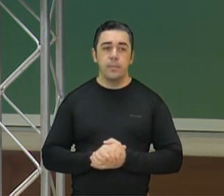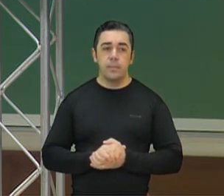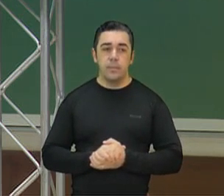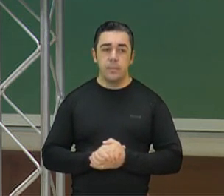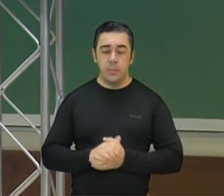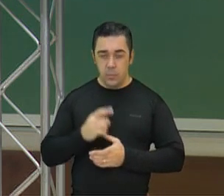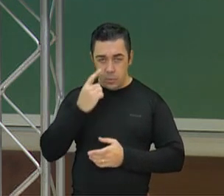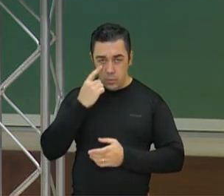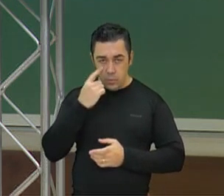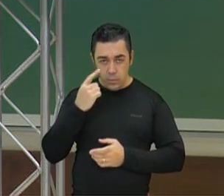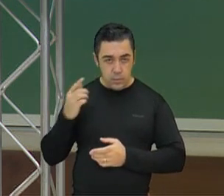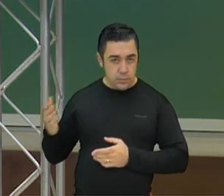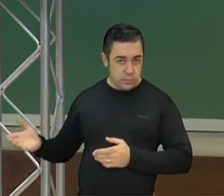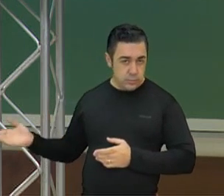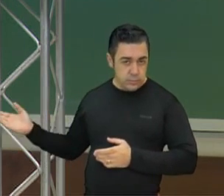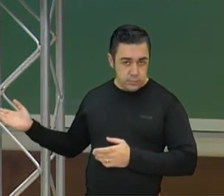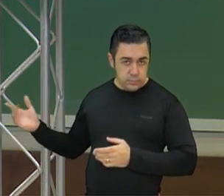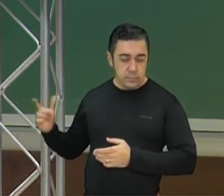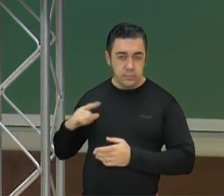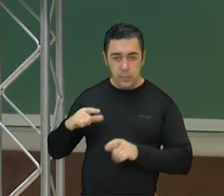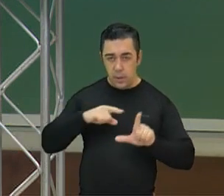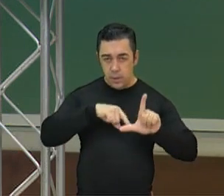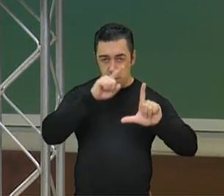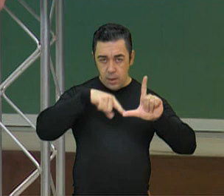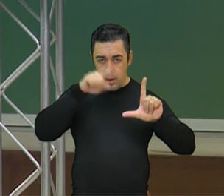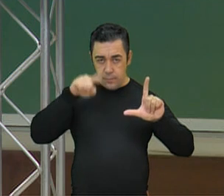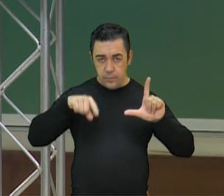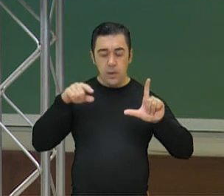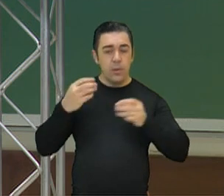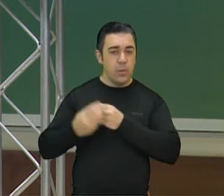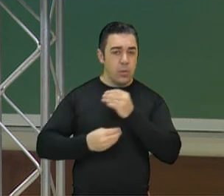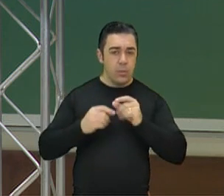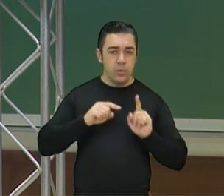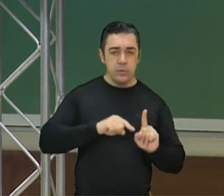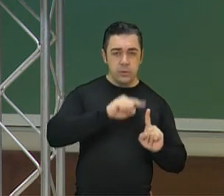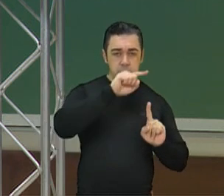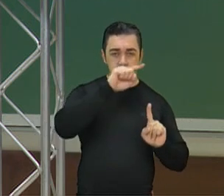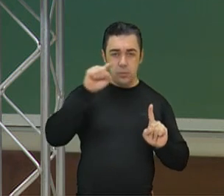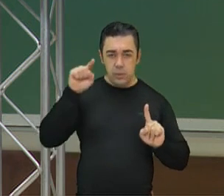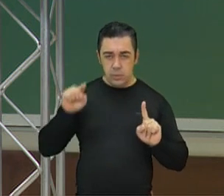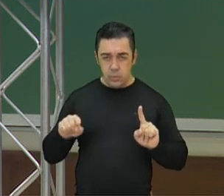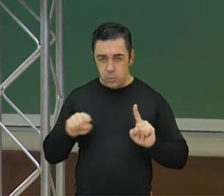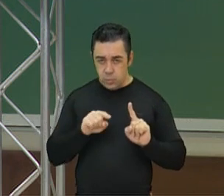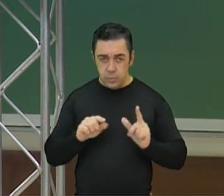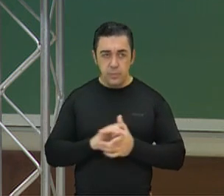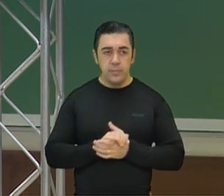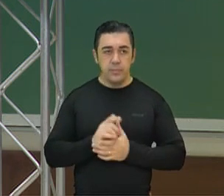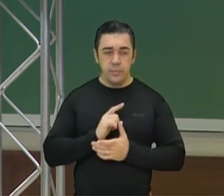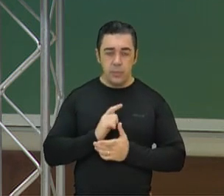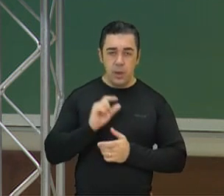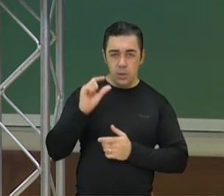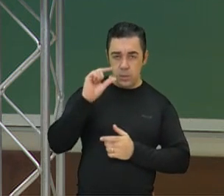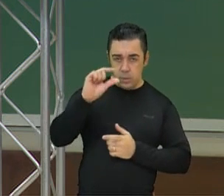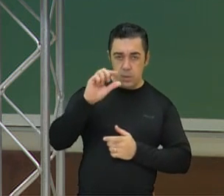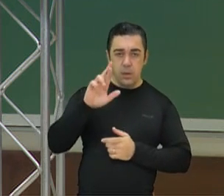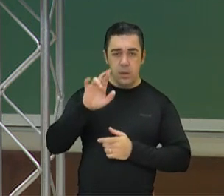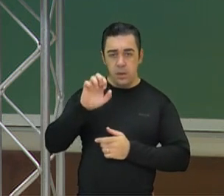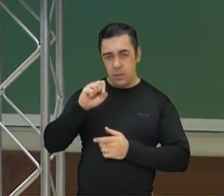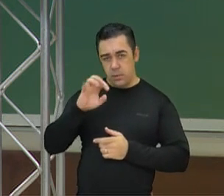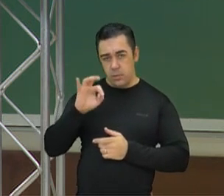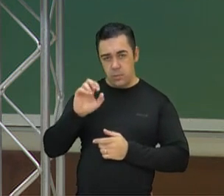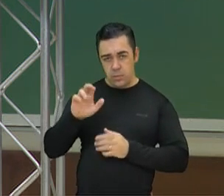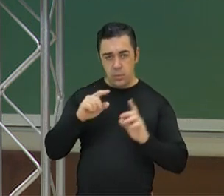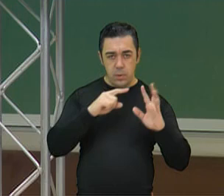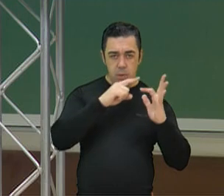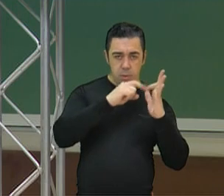E aqui nós temos o gráfico do circuito fechado, né? Aqui nós temos um resistor,